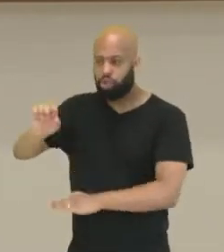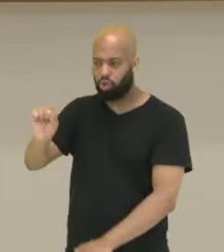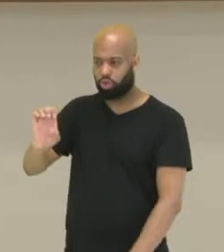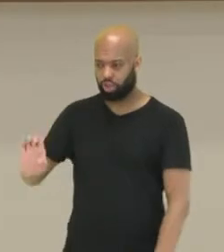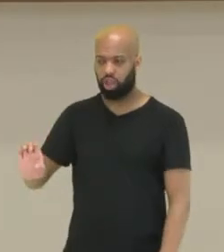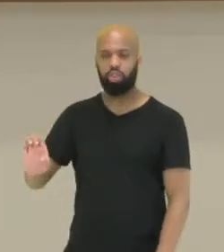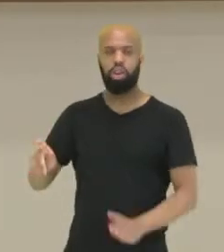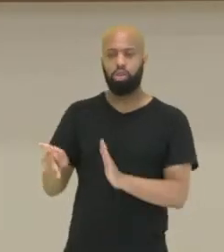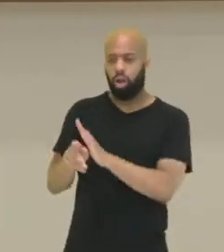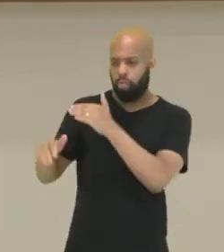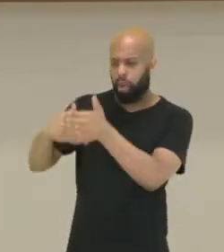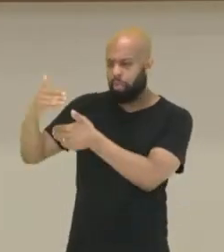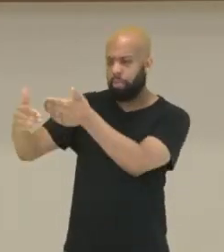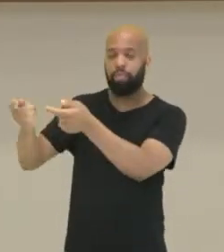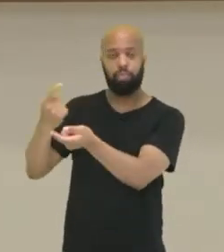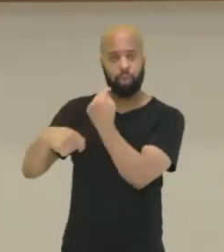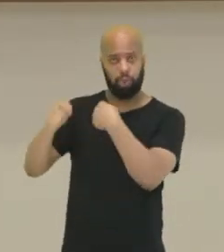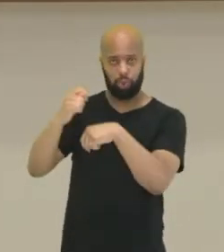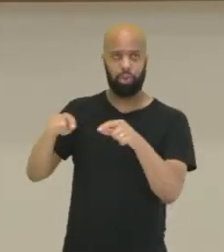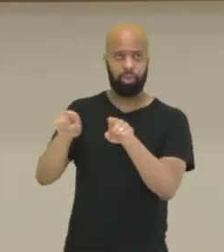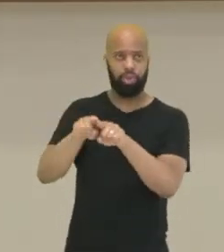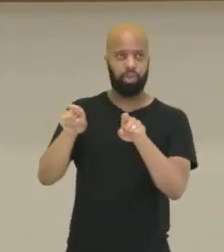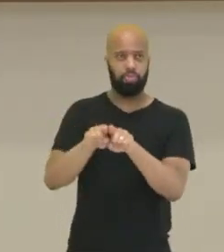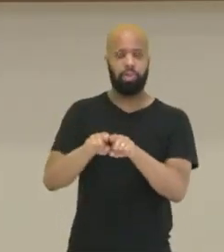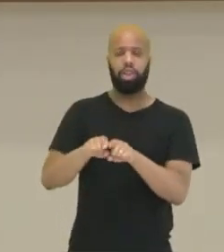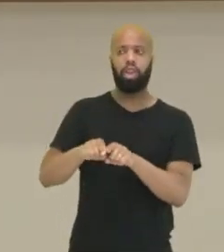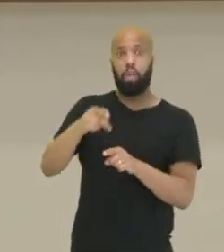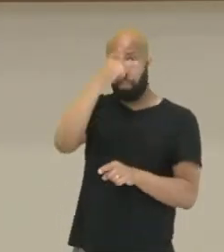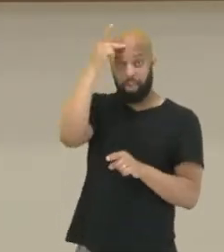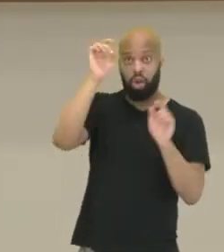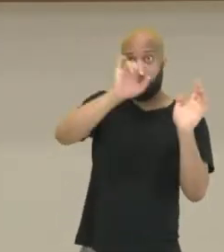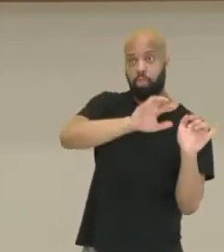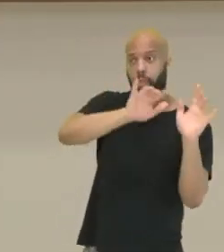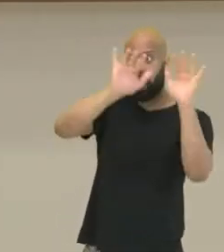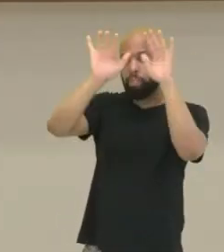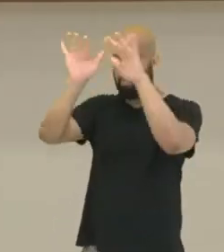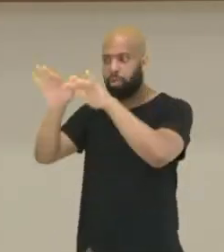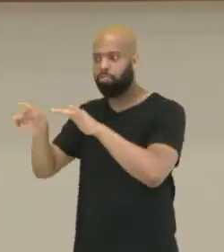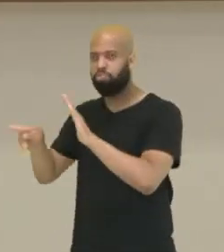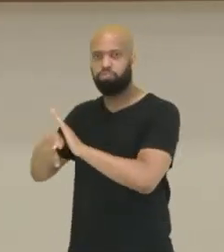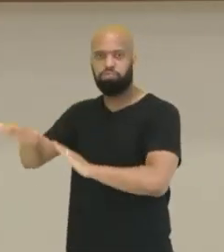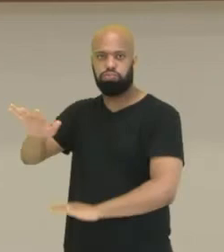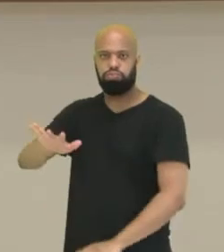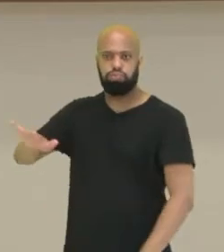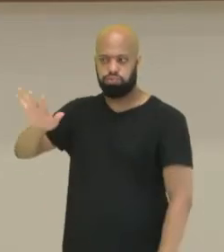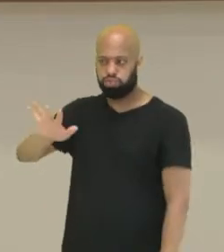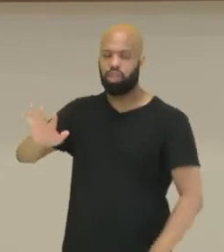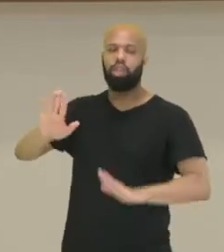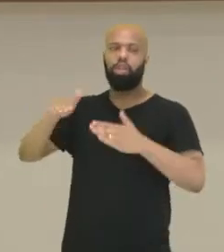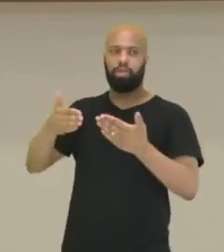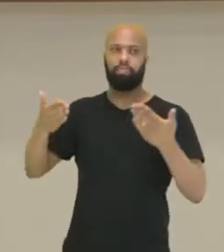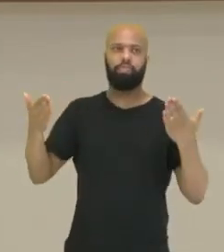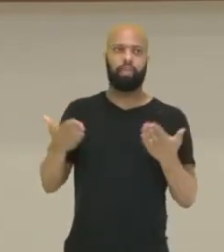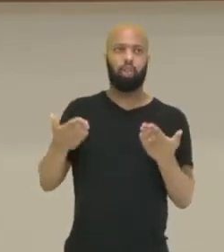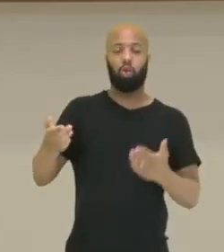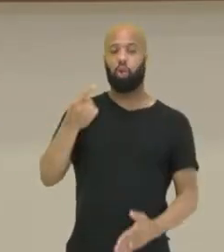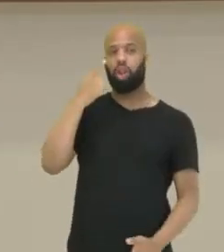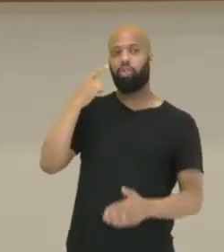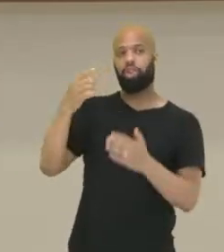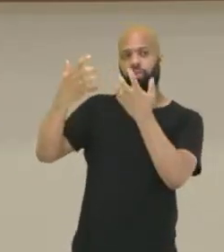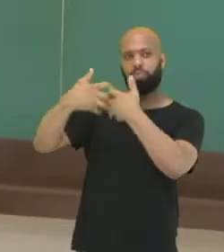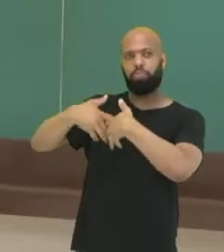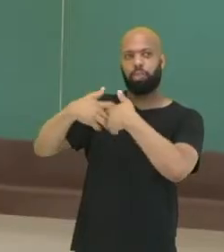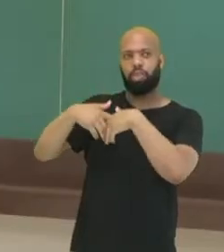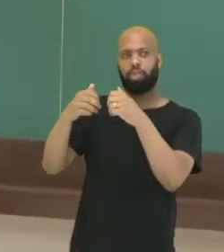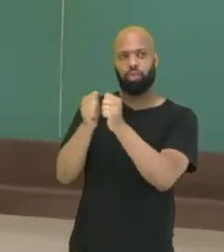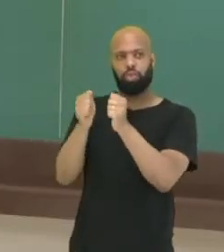de desenvolvimento econômico e atração populacional para esta região. Nesse sentido, pensamos juntos